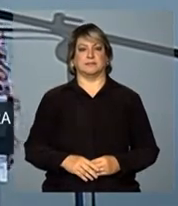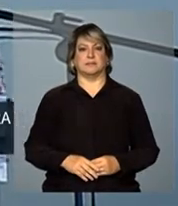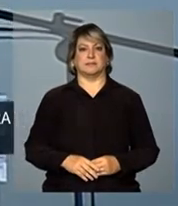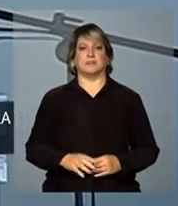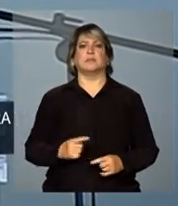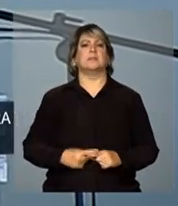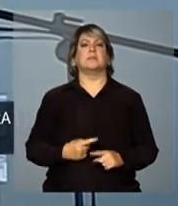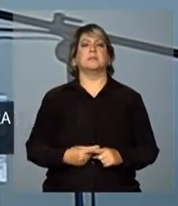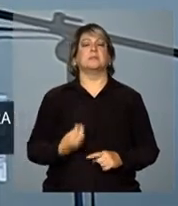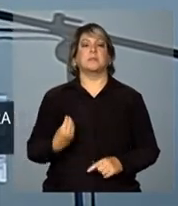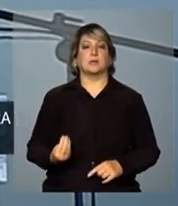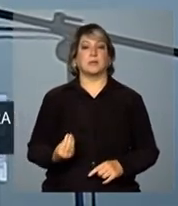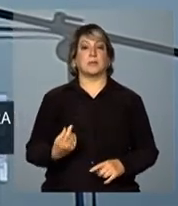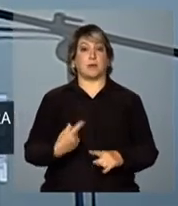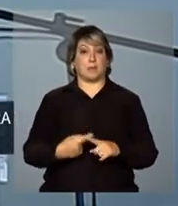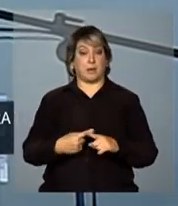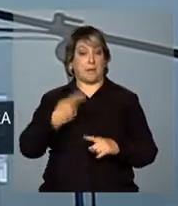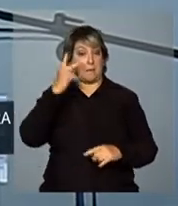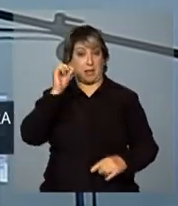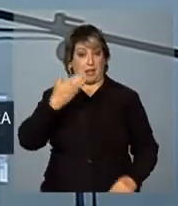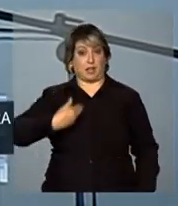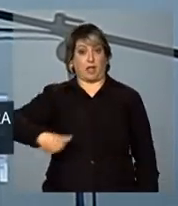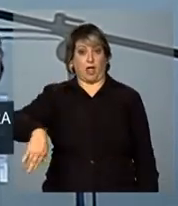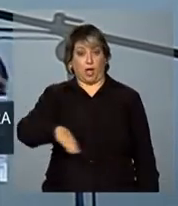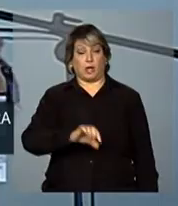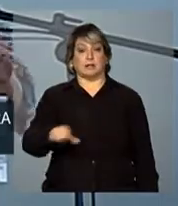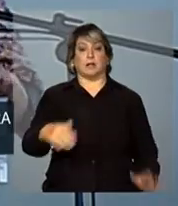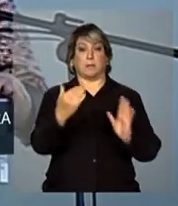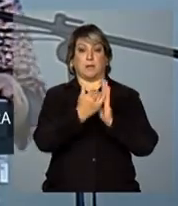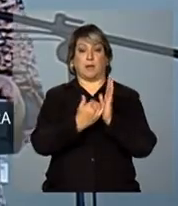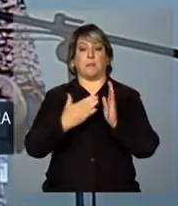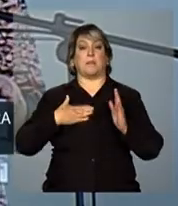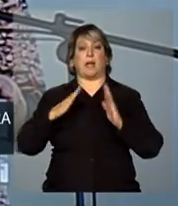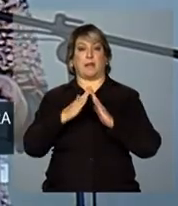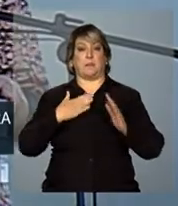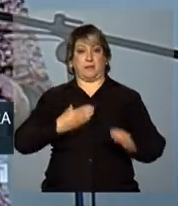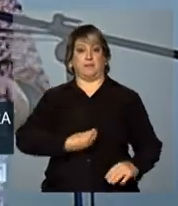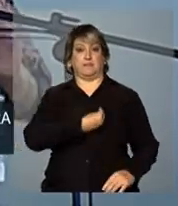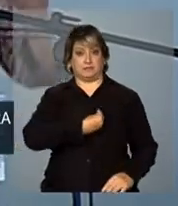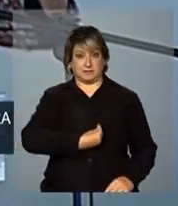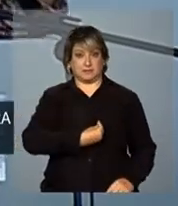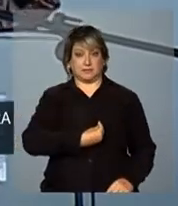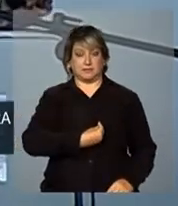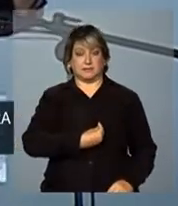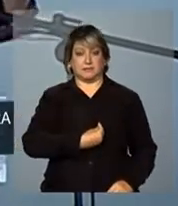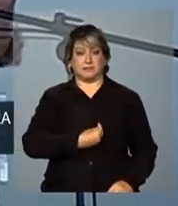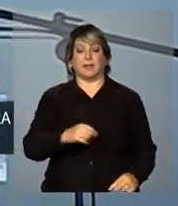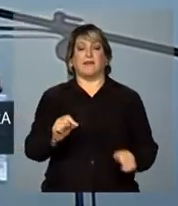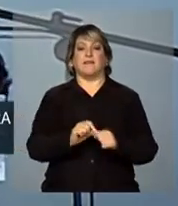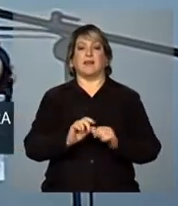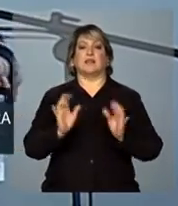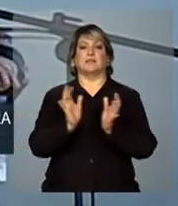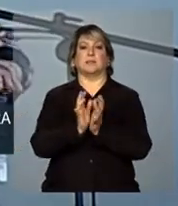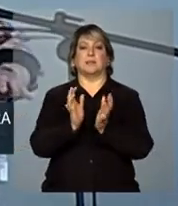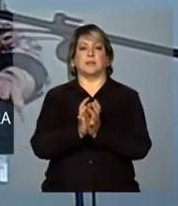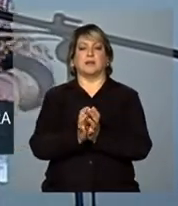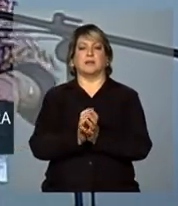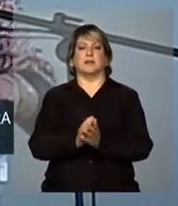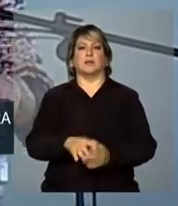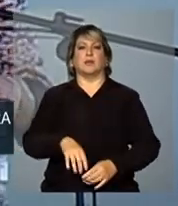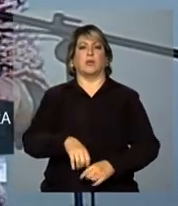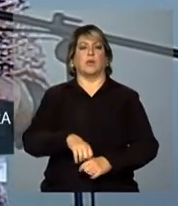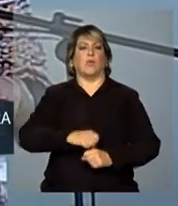Por quê? Porque para nós, o programa Minha Casa Minha Vida faz parte de um